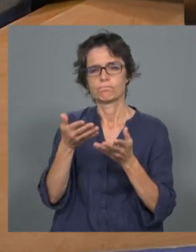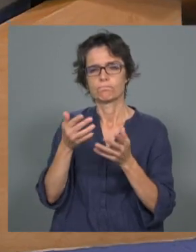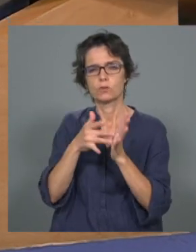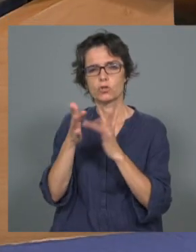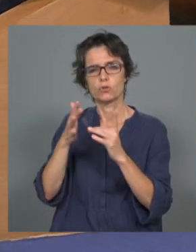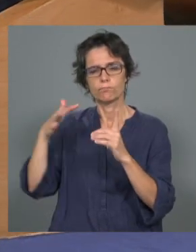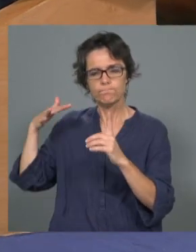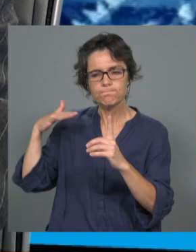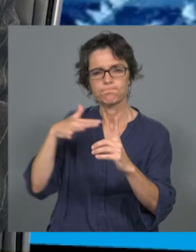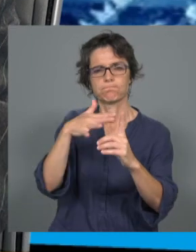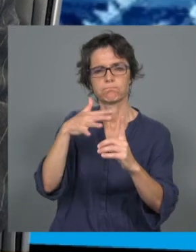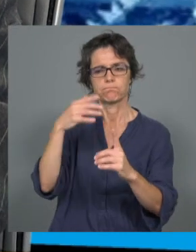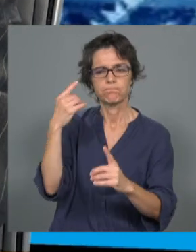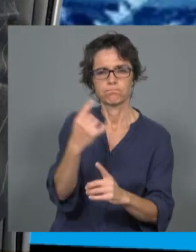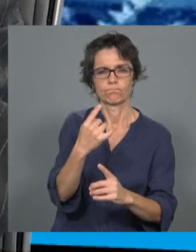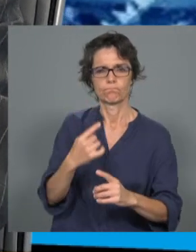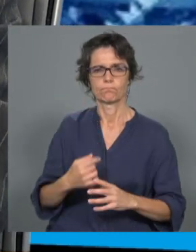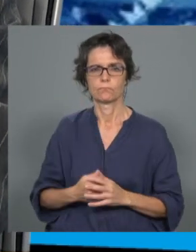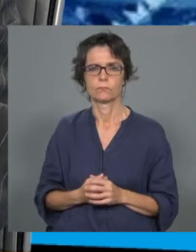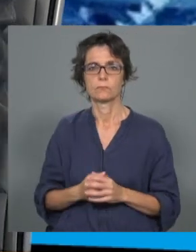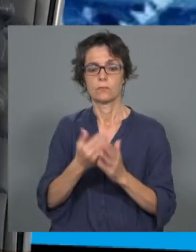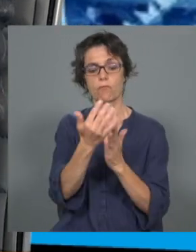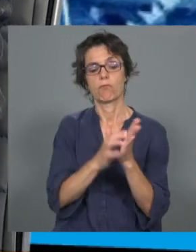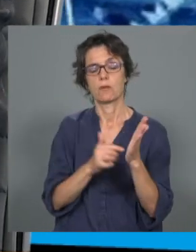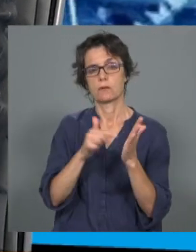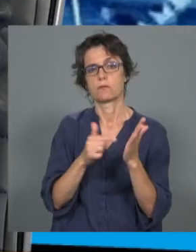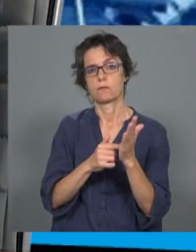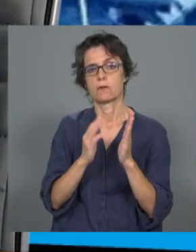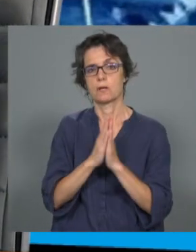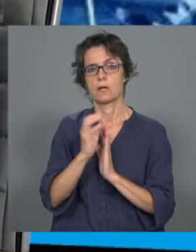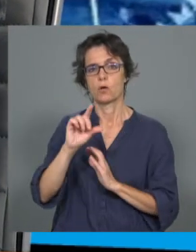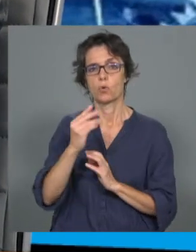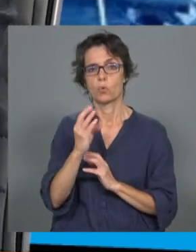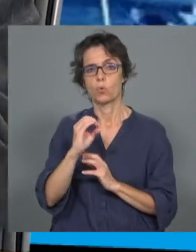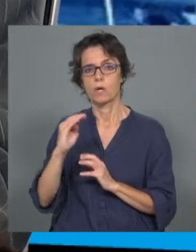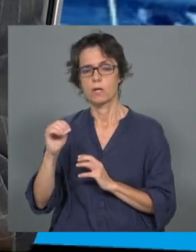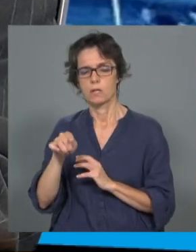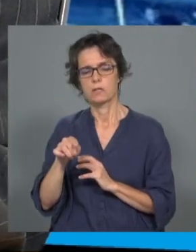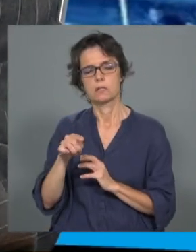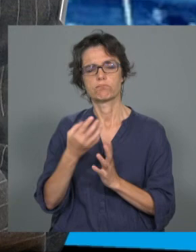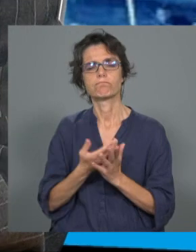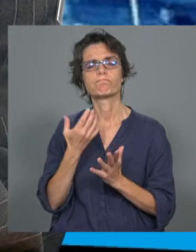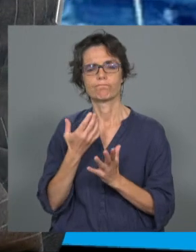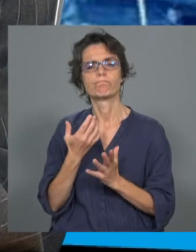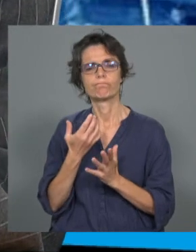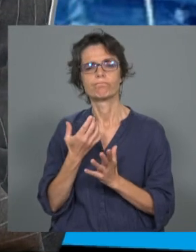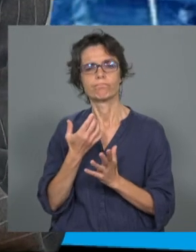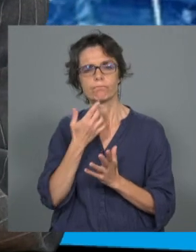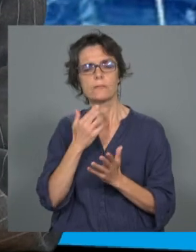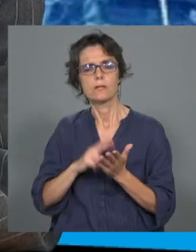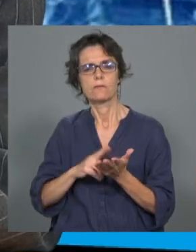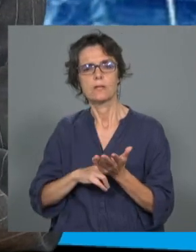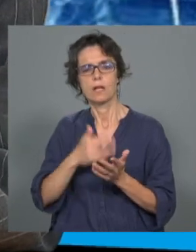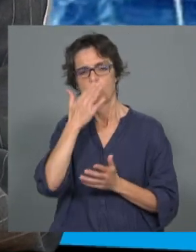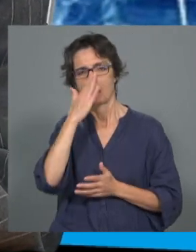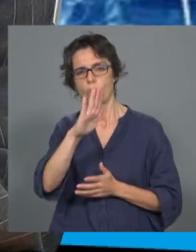declarada. Este é um texto de São Lucas muito marcante daquilo que nós designaríamos como a